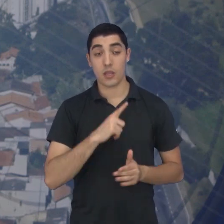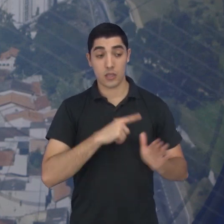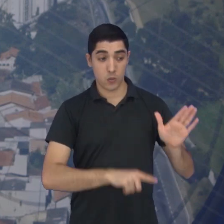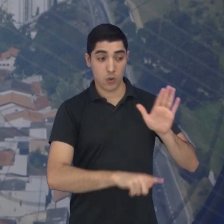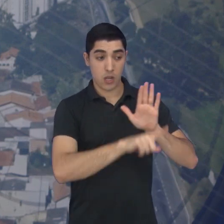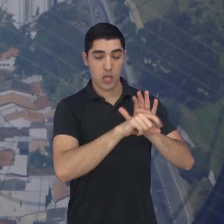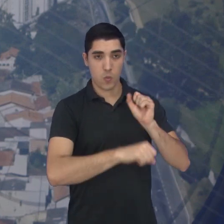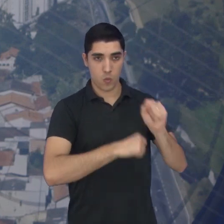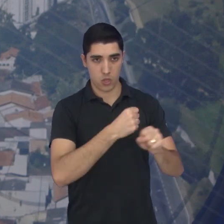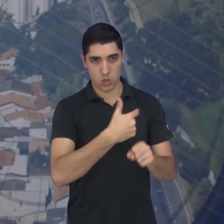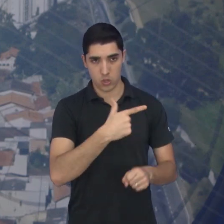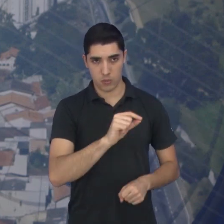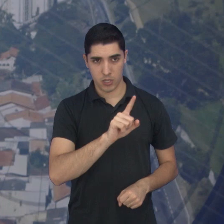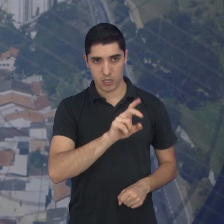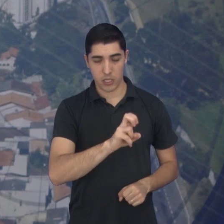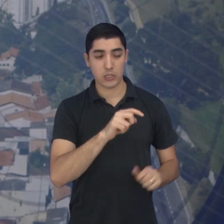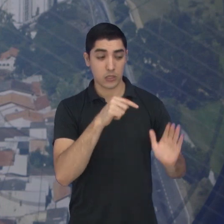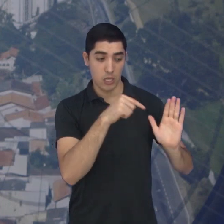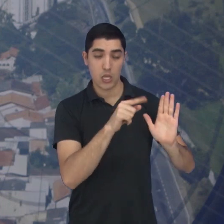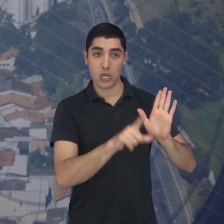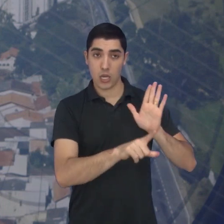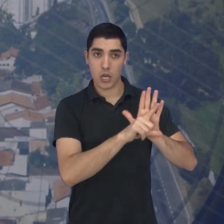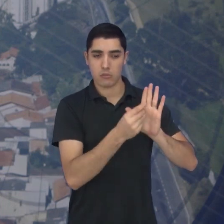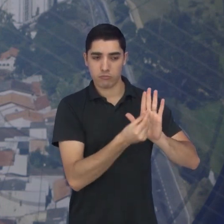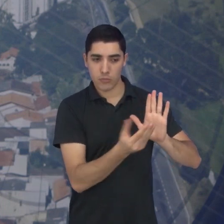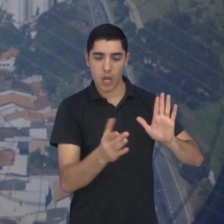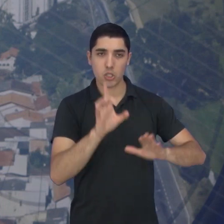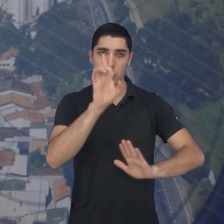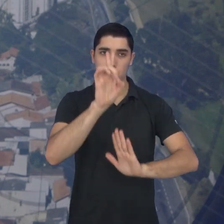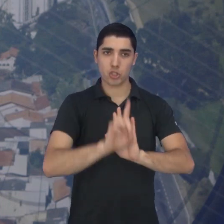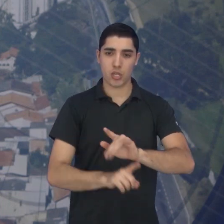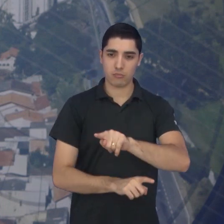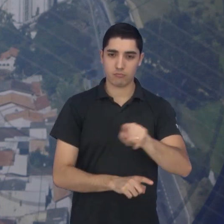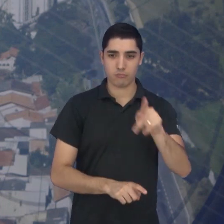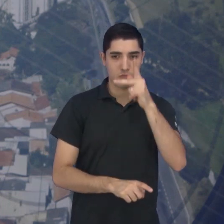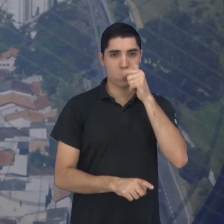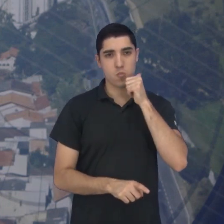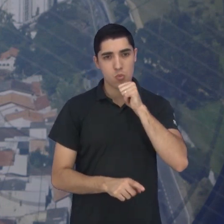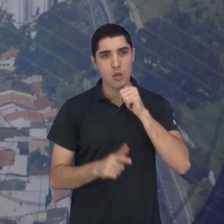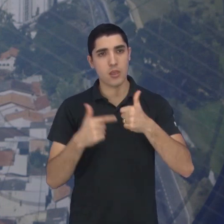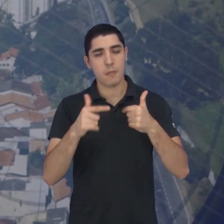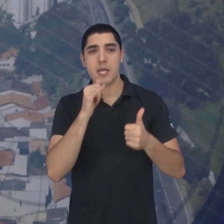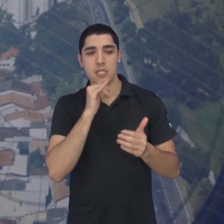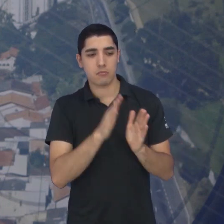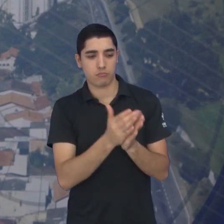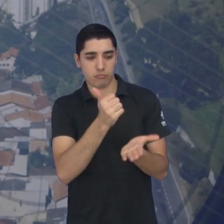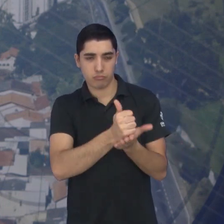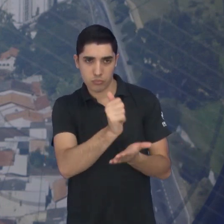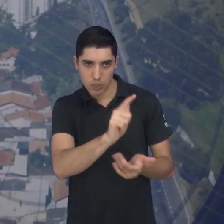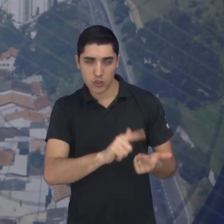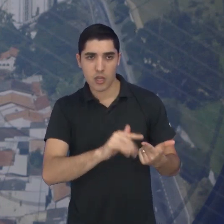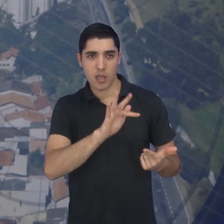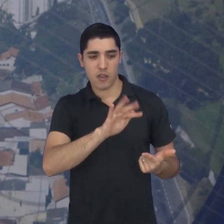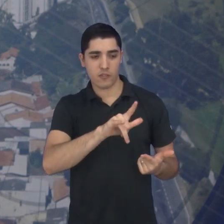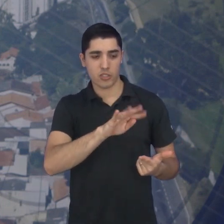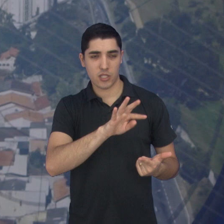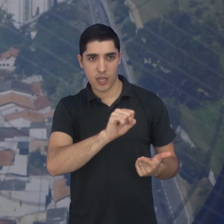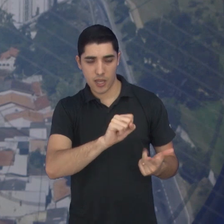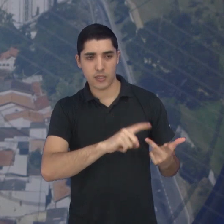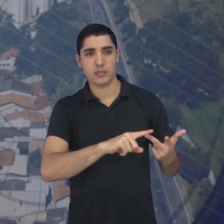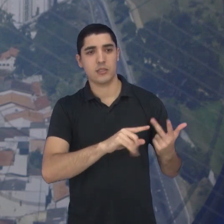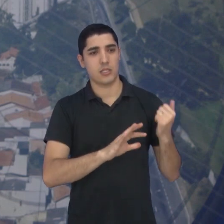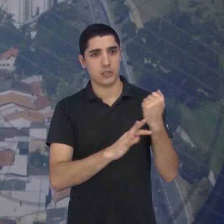2015 assegurou direitos a essas trabalhadoras da categoria, como o FGTS, adicional noturno,